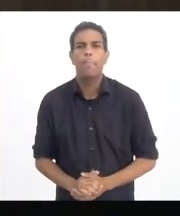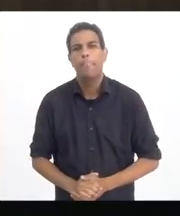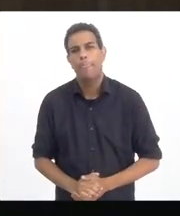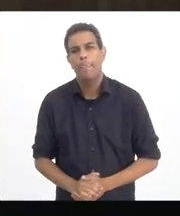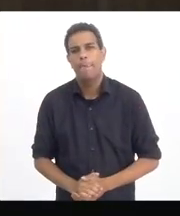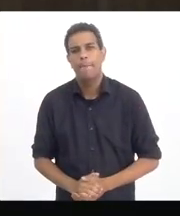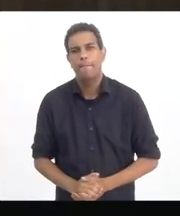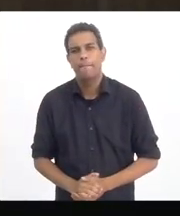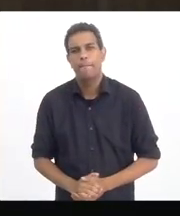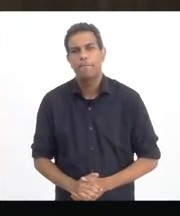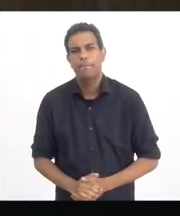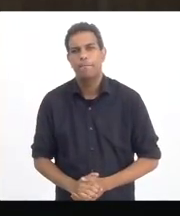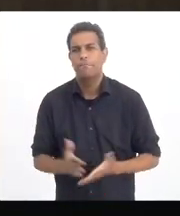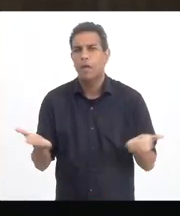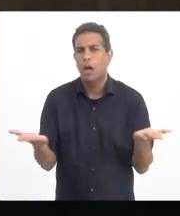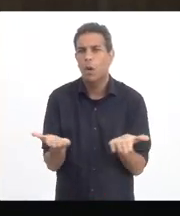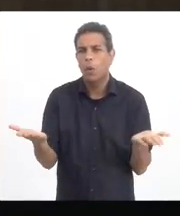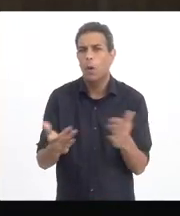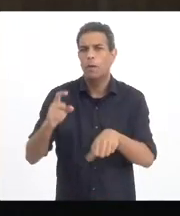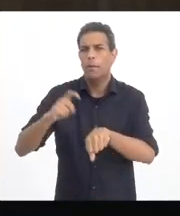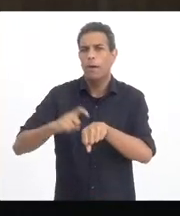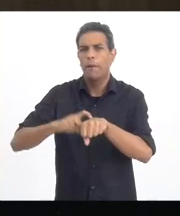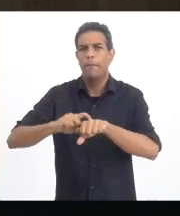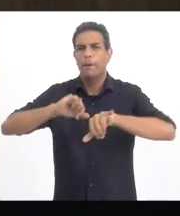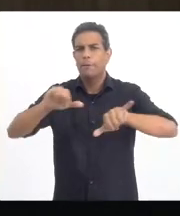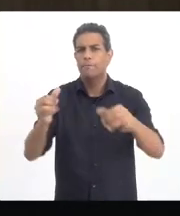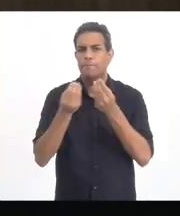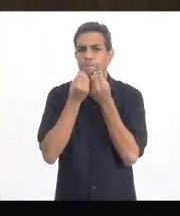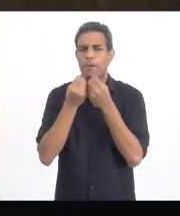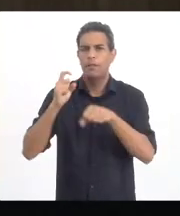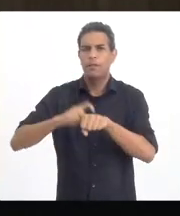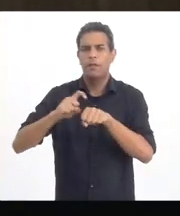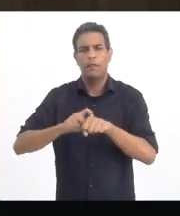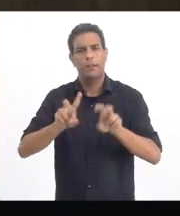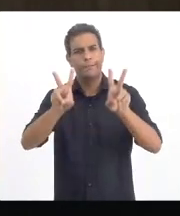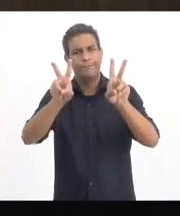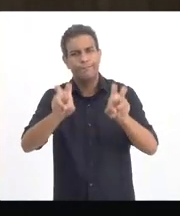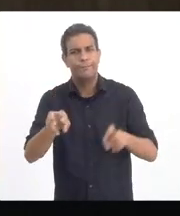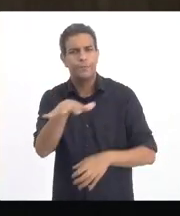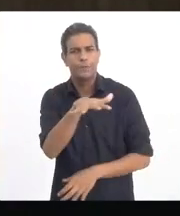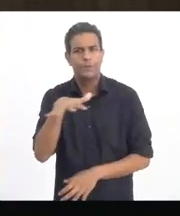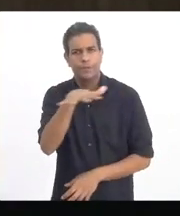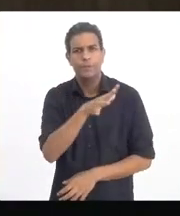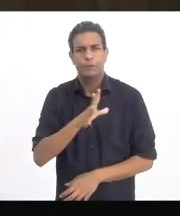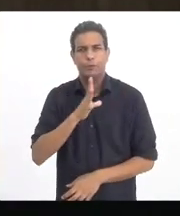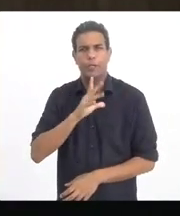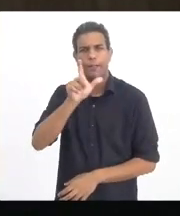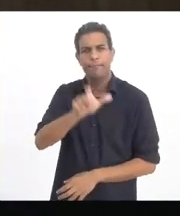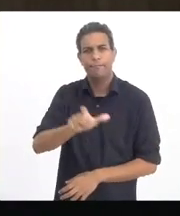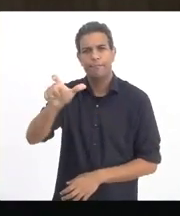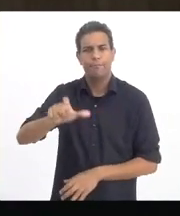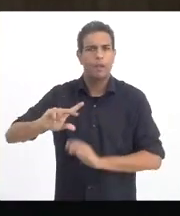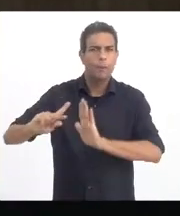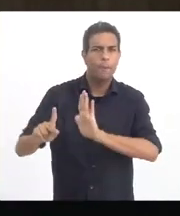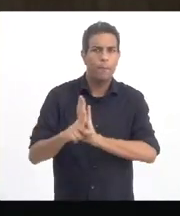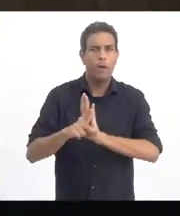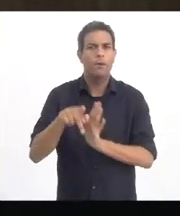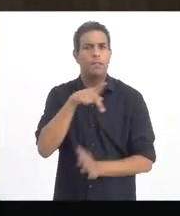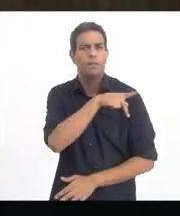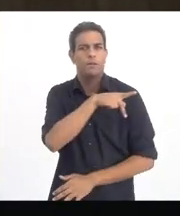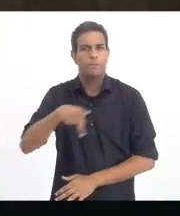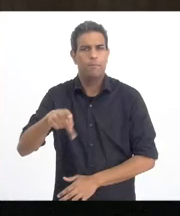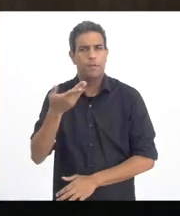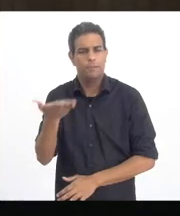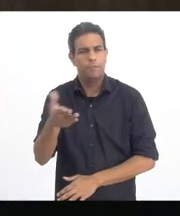Né? Estive aqui por diversas oportunidades, ouvindo do próprio presidente do